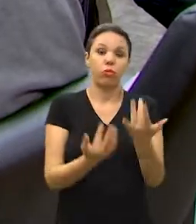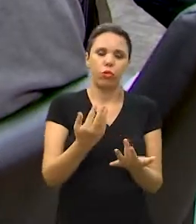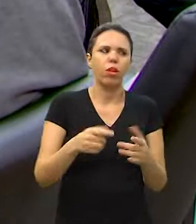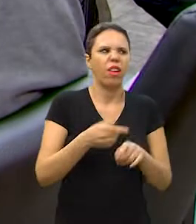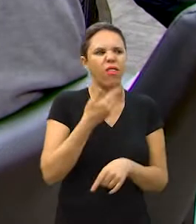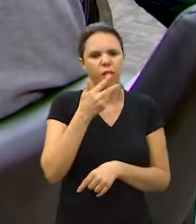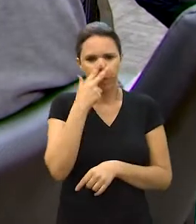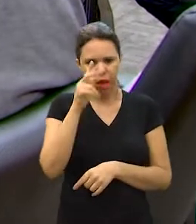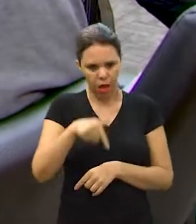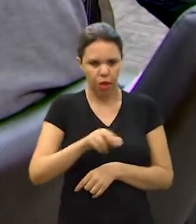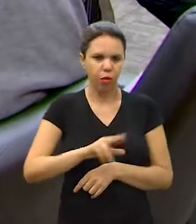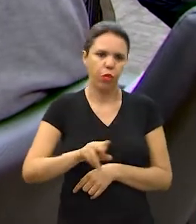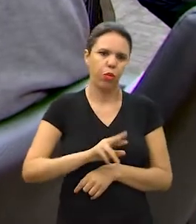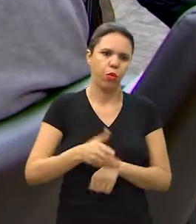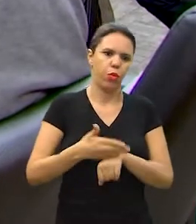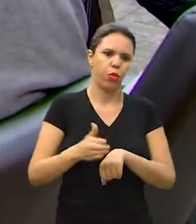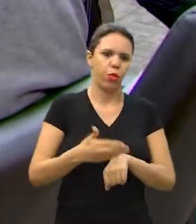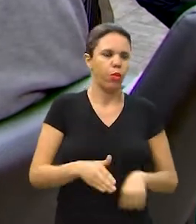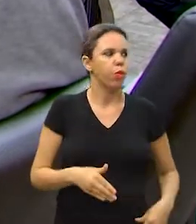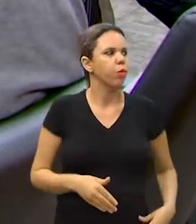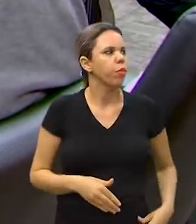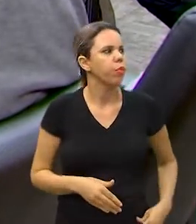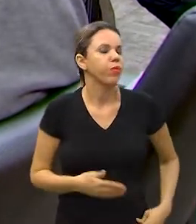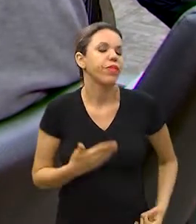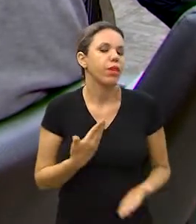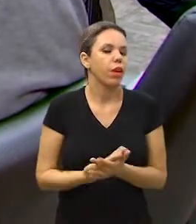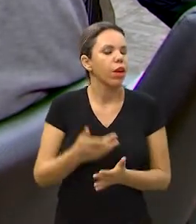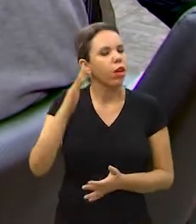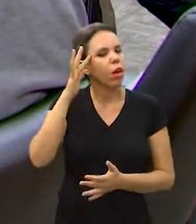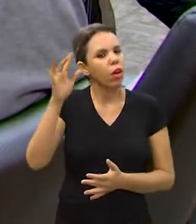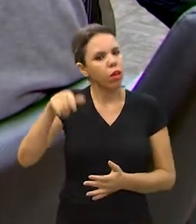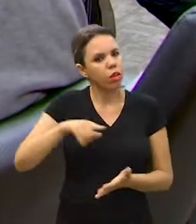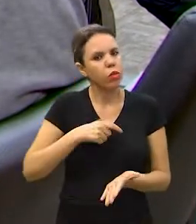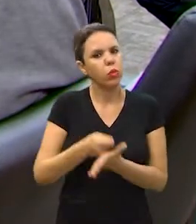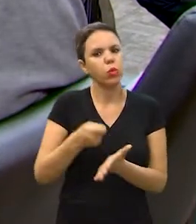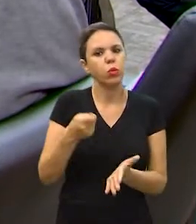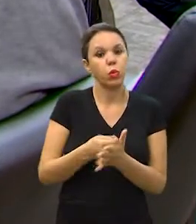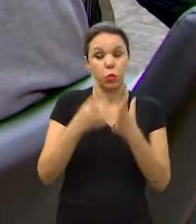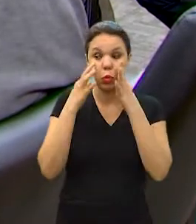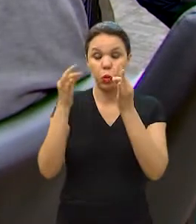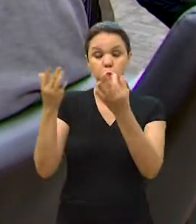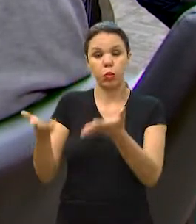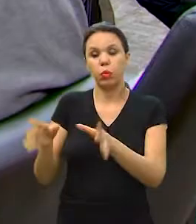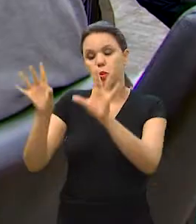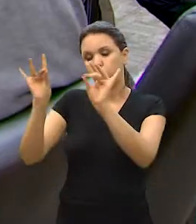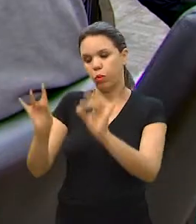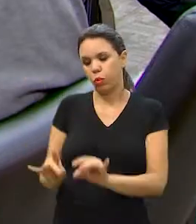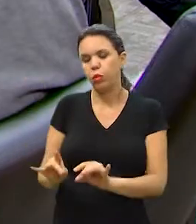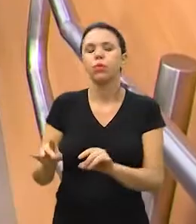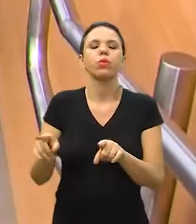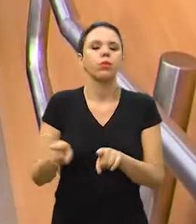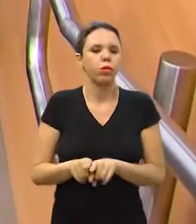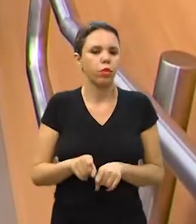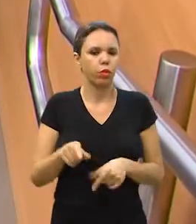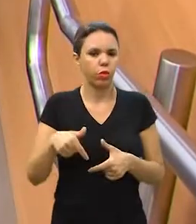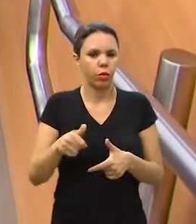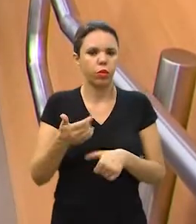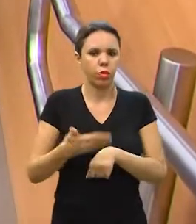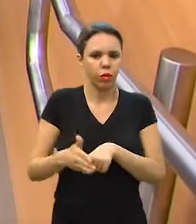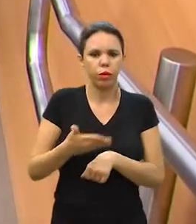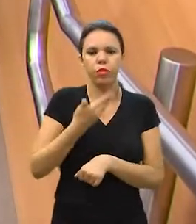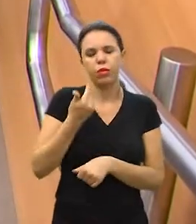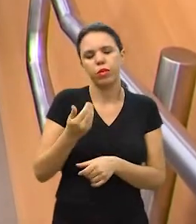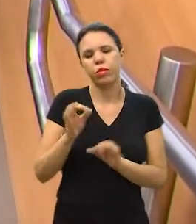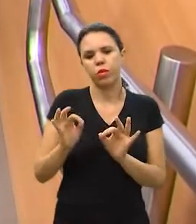Parece fácil, mas não é. O treinamento inclui aulas teóricas que exigem muita atenção aos detalhes e também